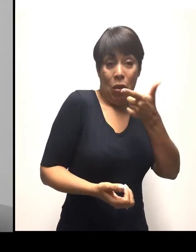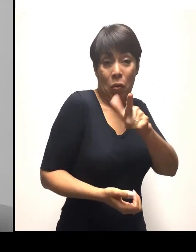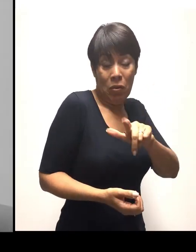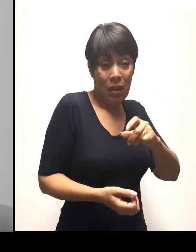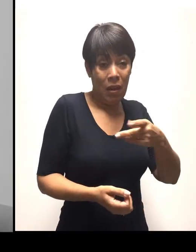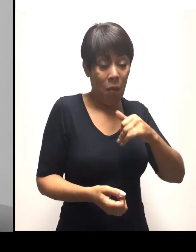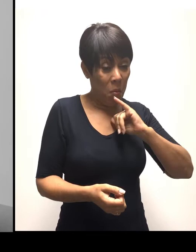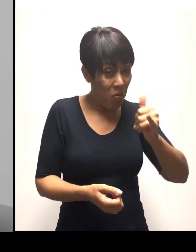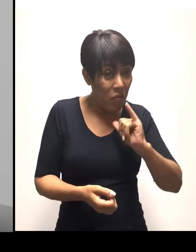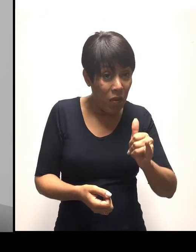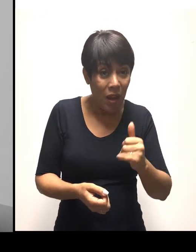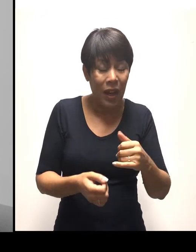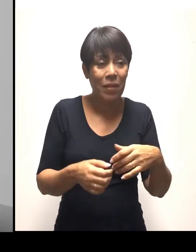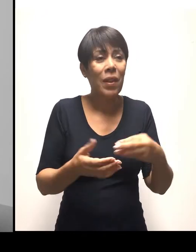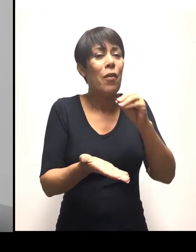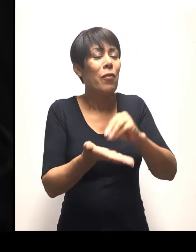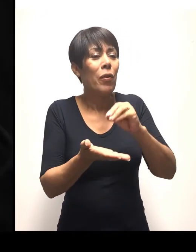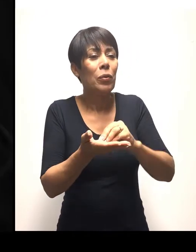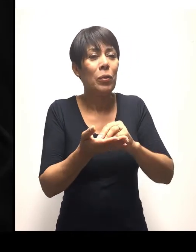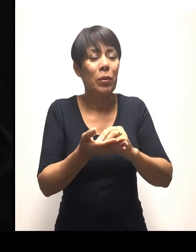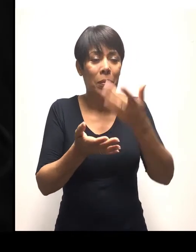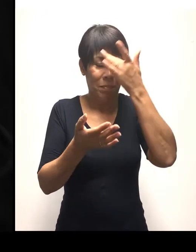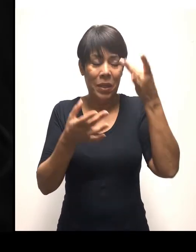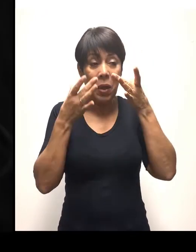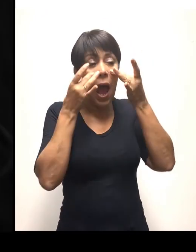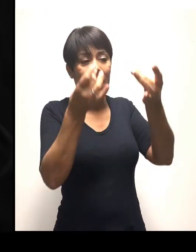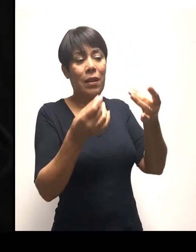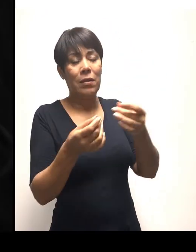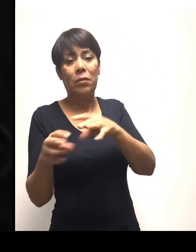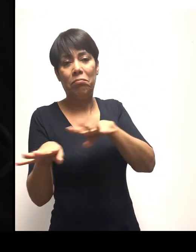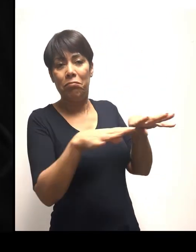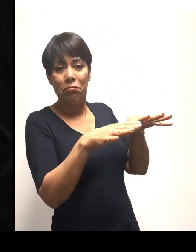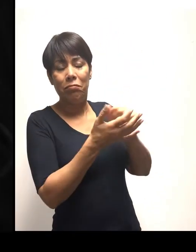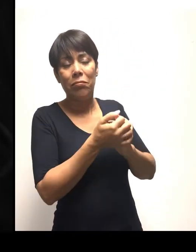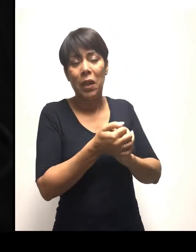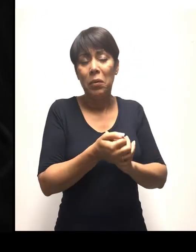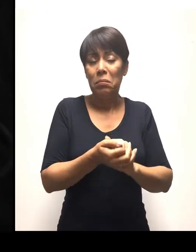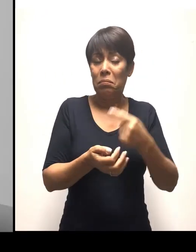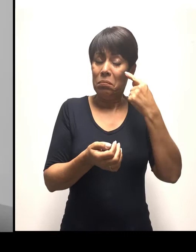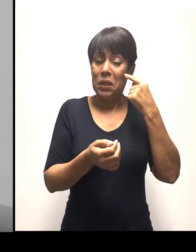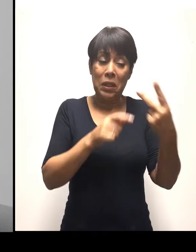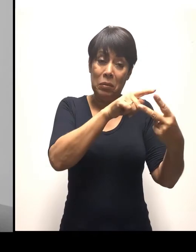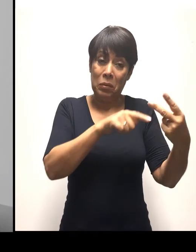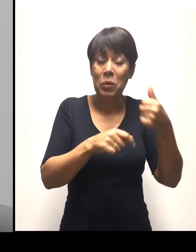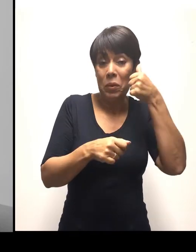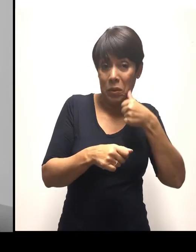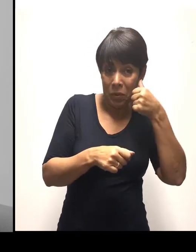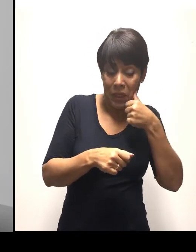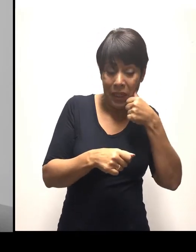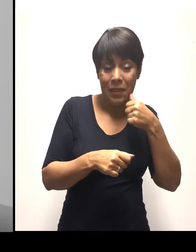falaram, não tiveram a escuta merecida. Então pensar em Tula e Carolina, até